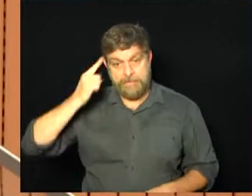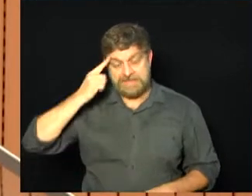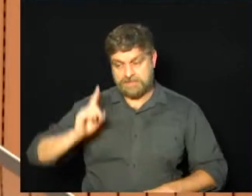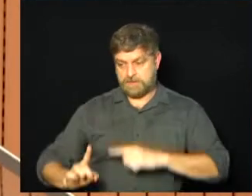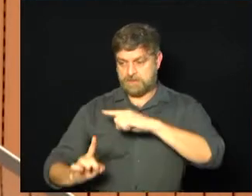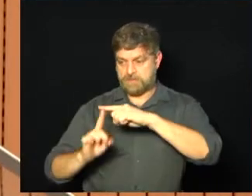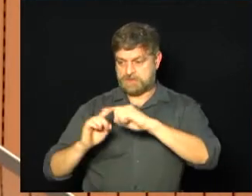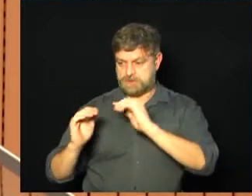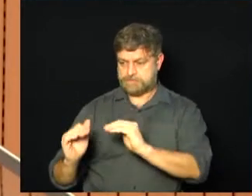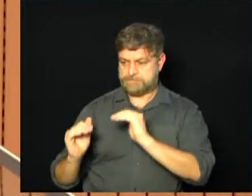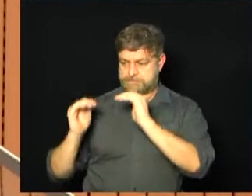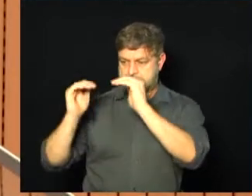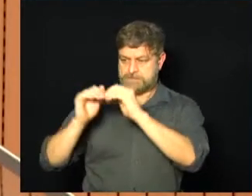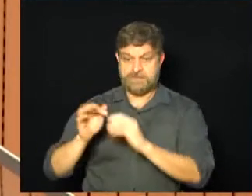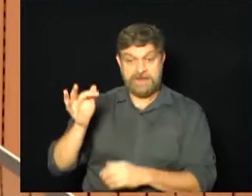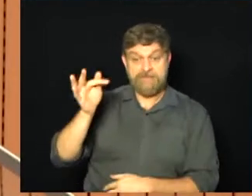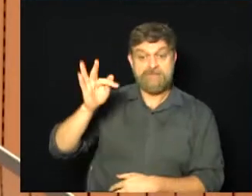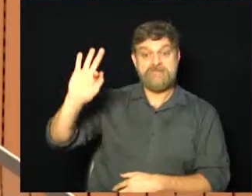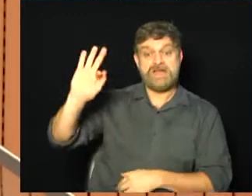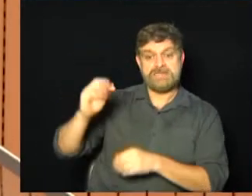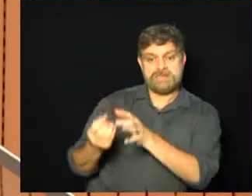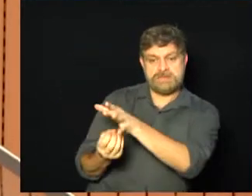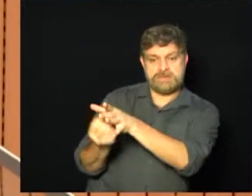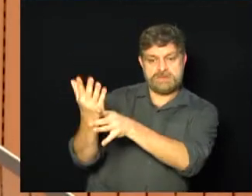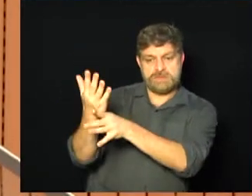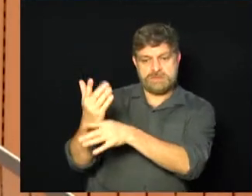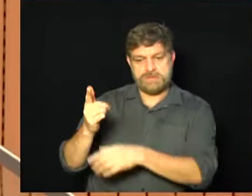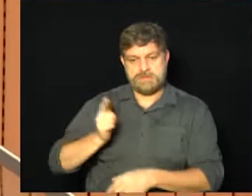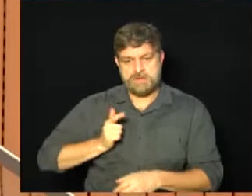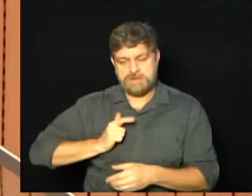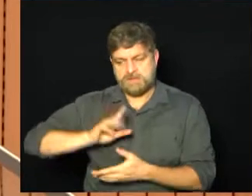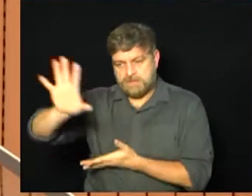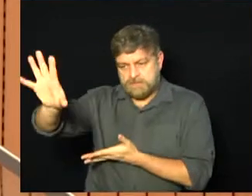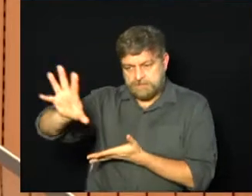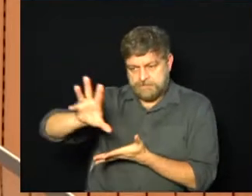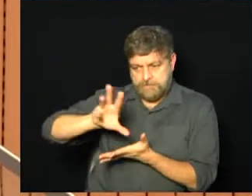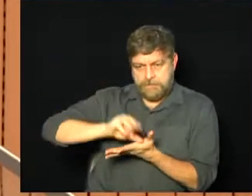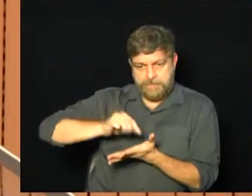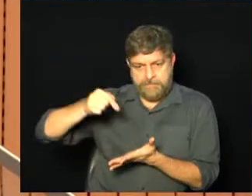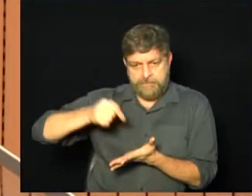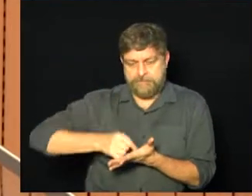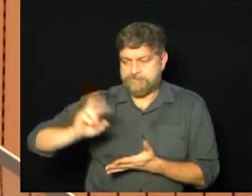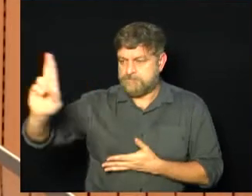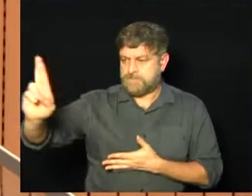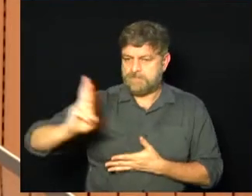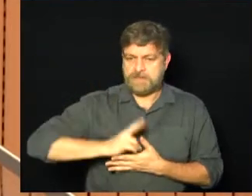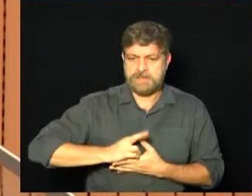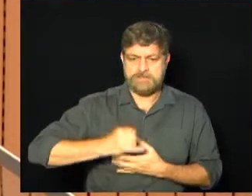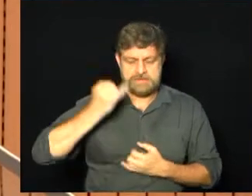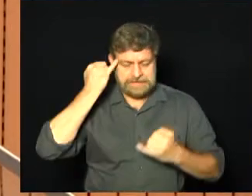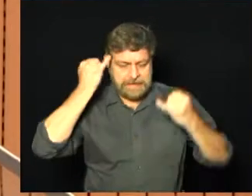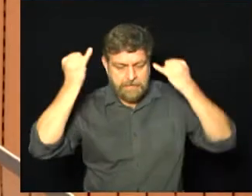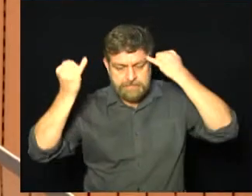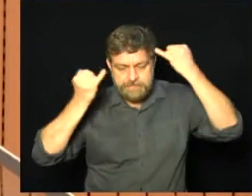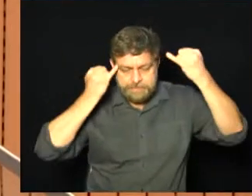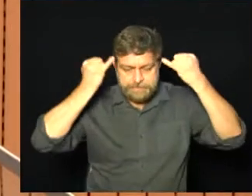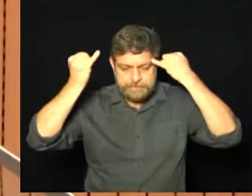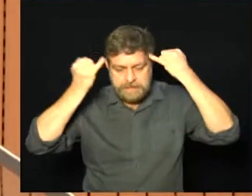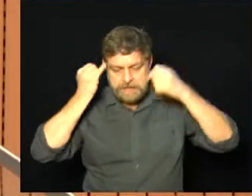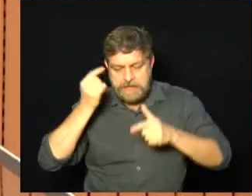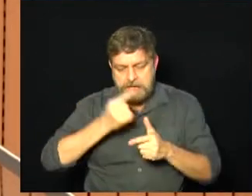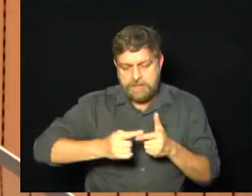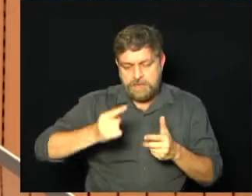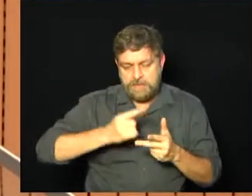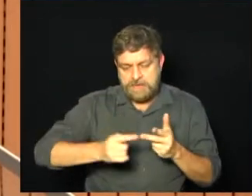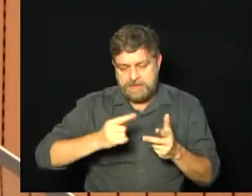positivismo, surgido na França, trouxera o vislumbre de respostas criativas para os problemas da vida